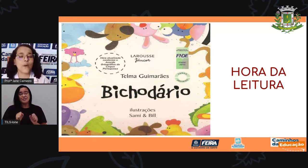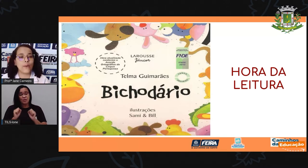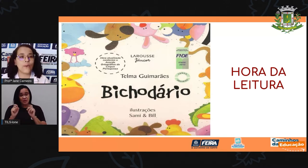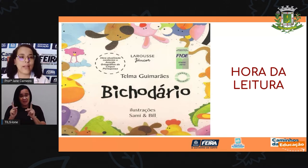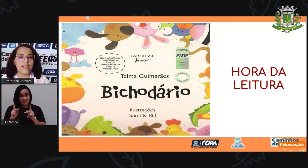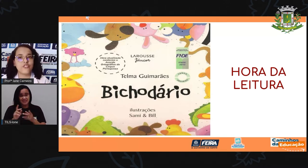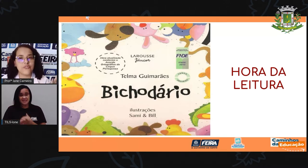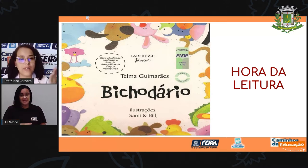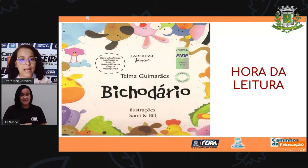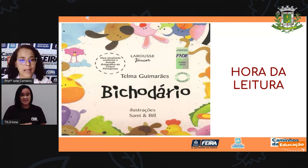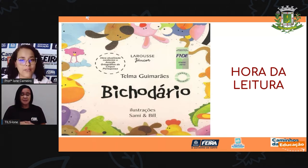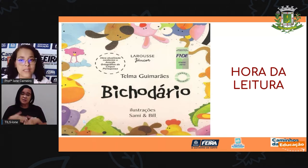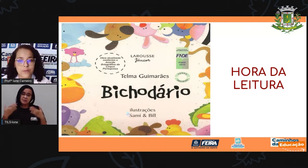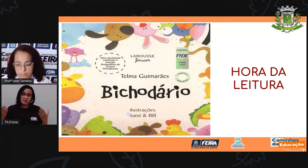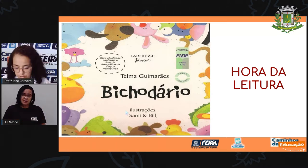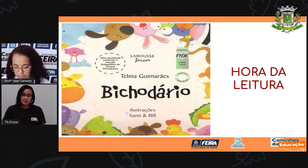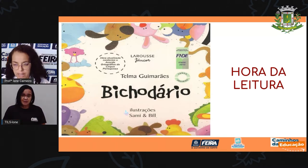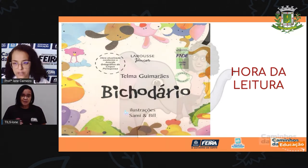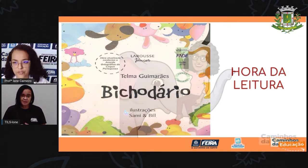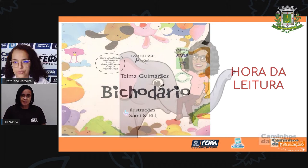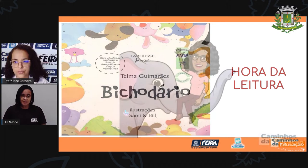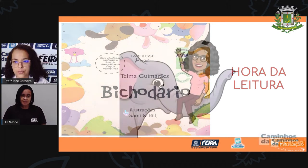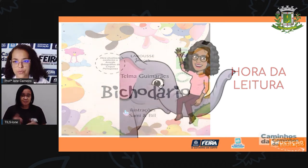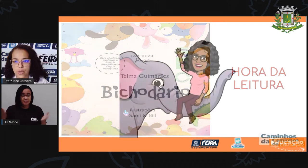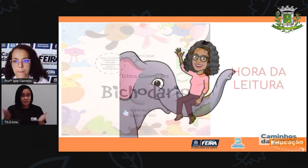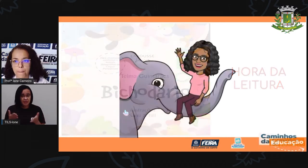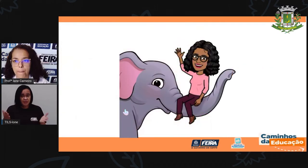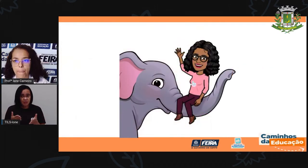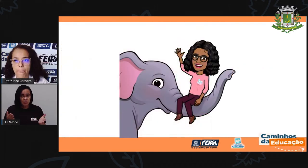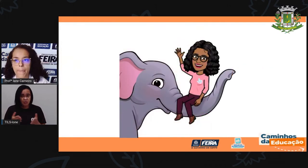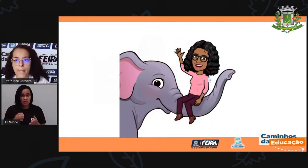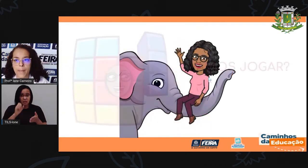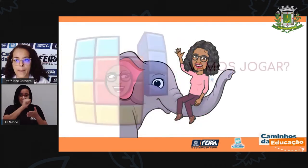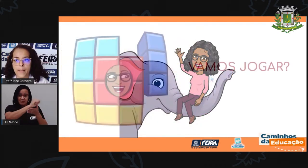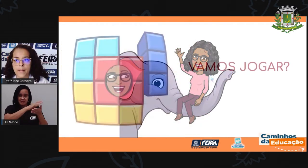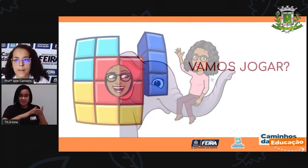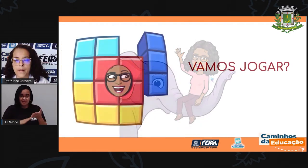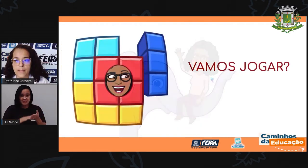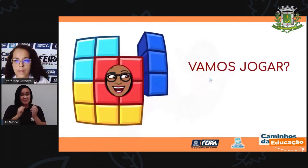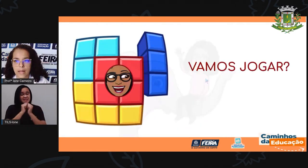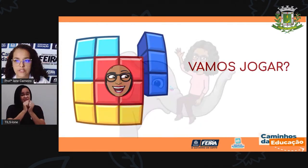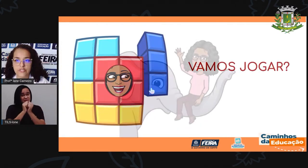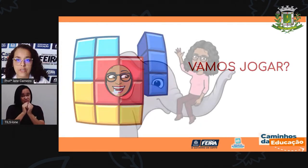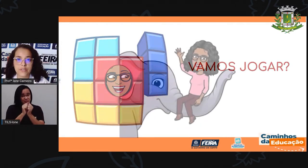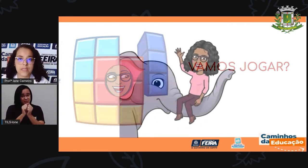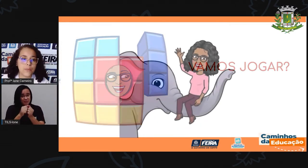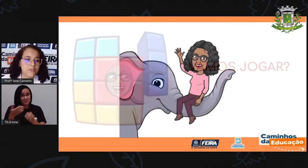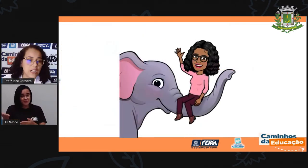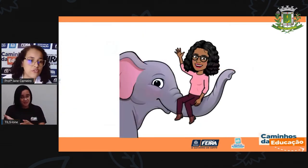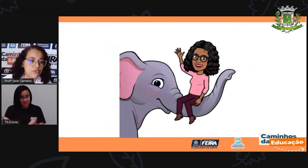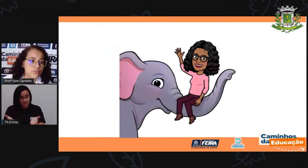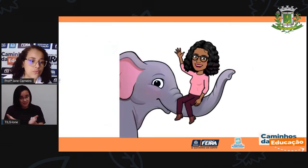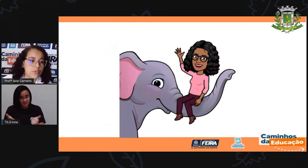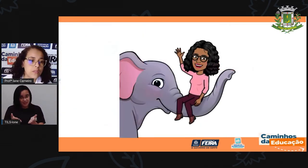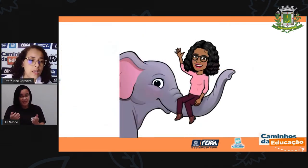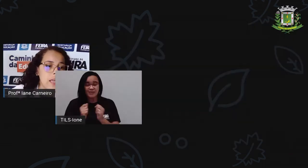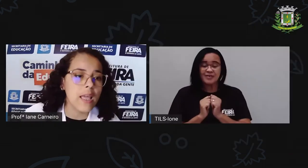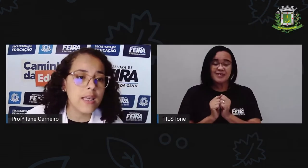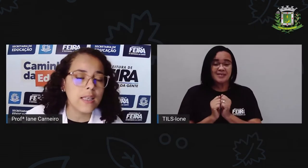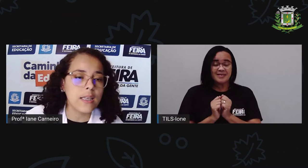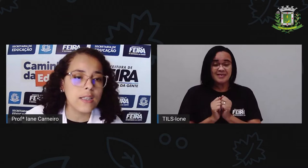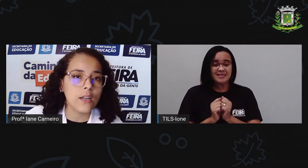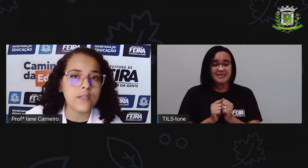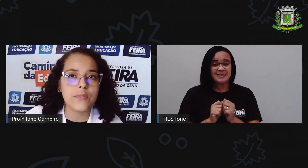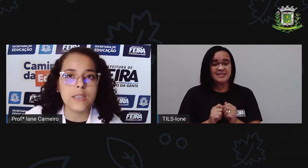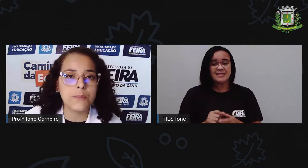a Pro agora, né? A gente vai lá fazer uma atividade juntos, ó. A gente vai fazer uma atividade juntos